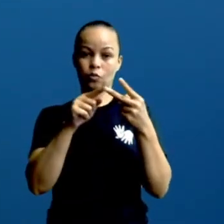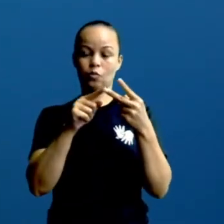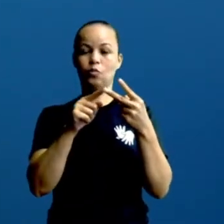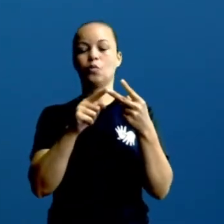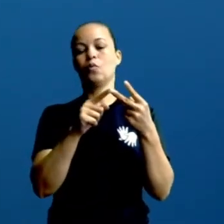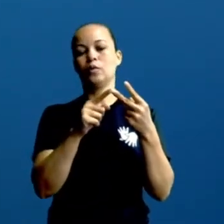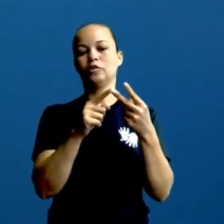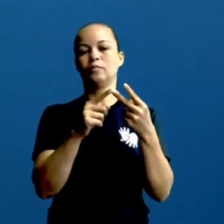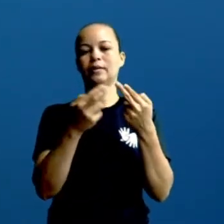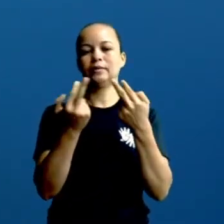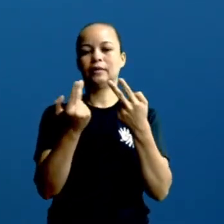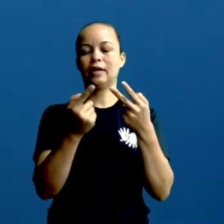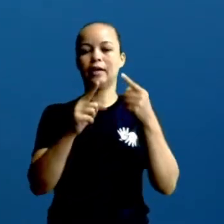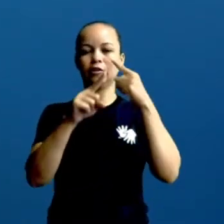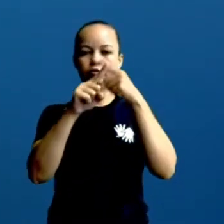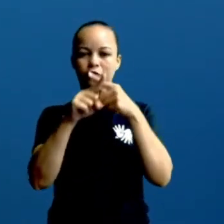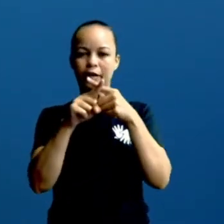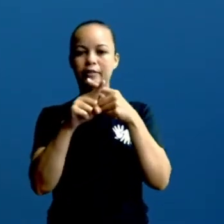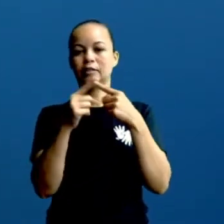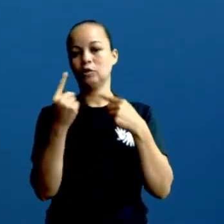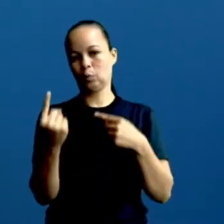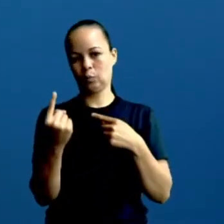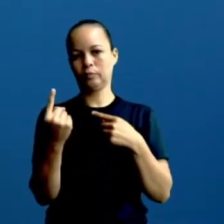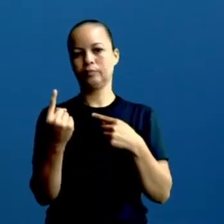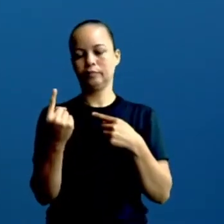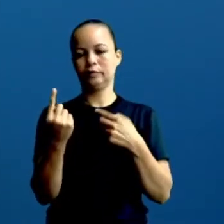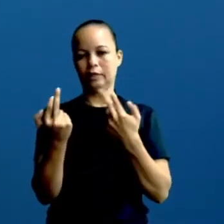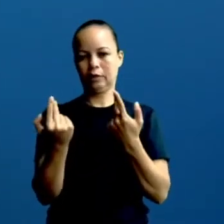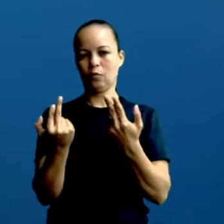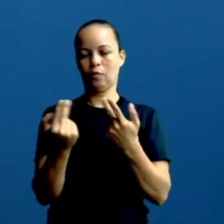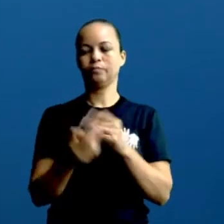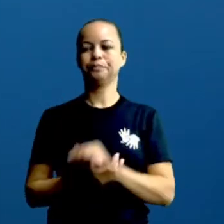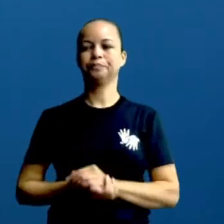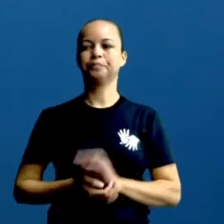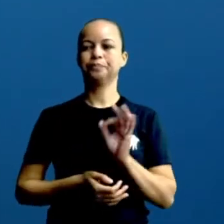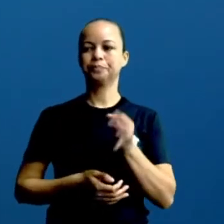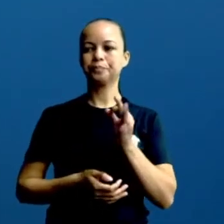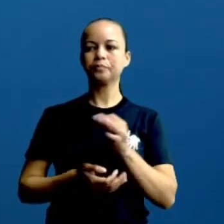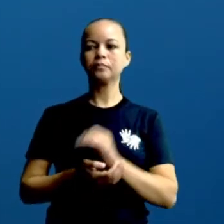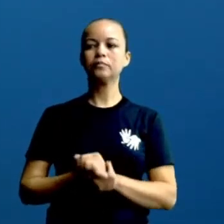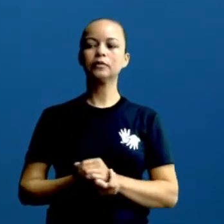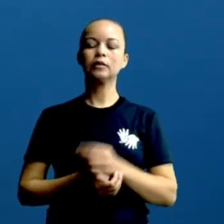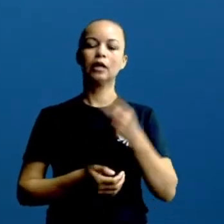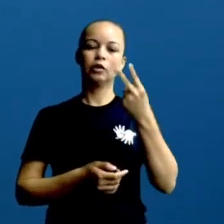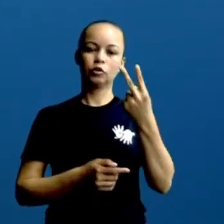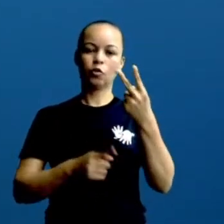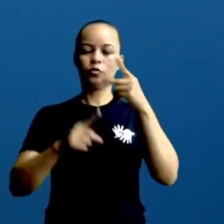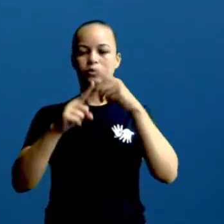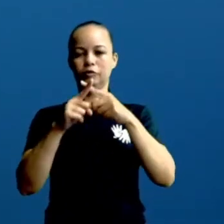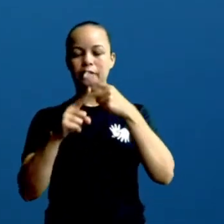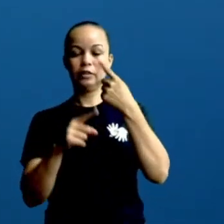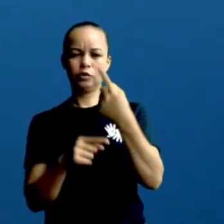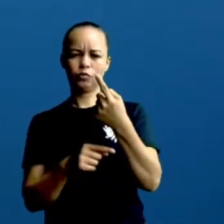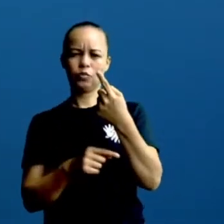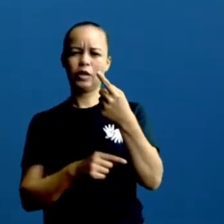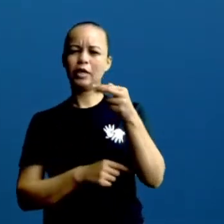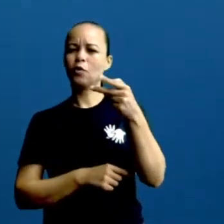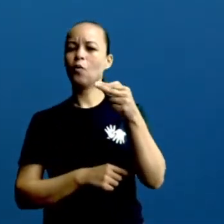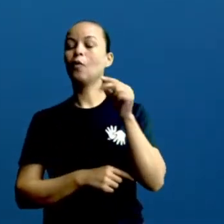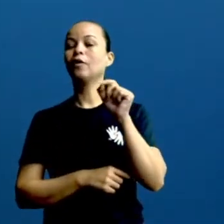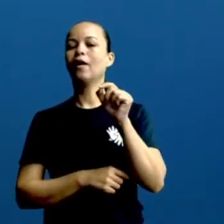parcelas vezes um quem certo duas vezes